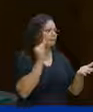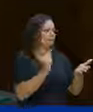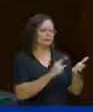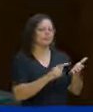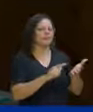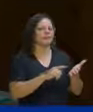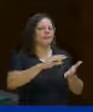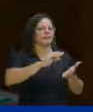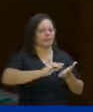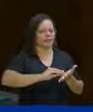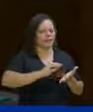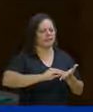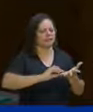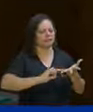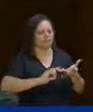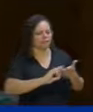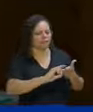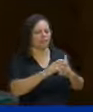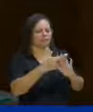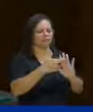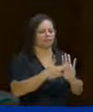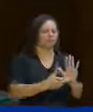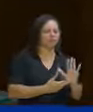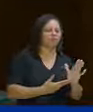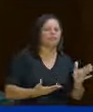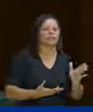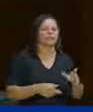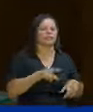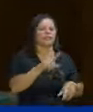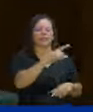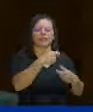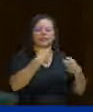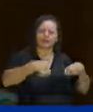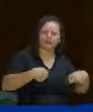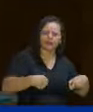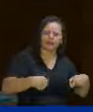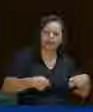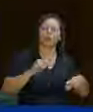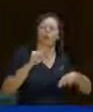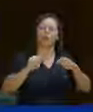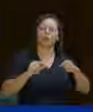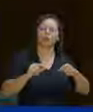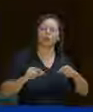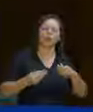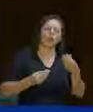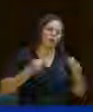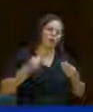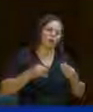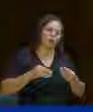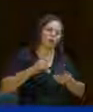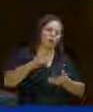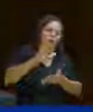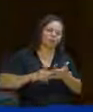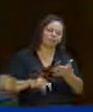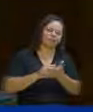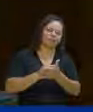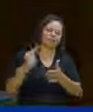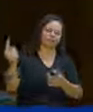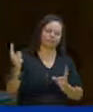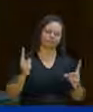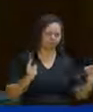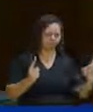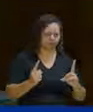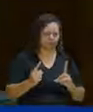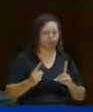atestar a efetiva prestação do serviço de consultoria e assessoria jurídica pelos referidos escritórios. Também não há elementos